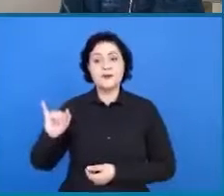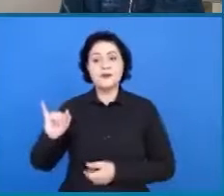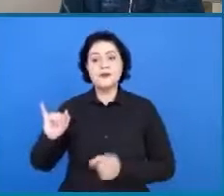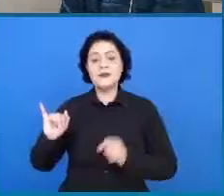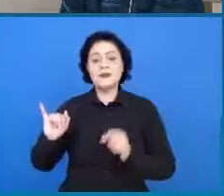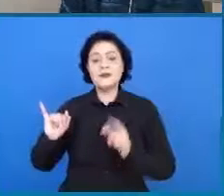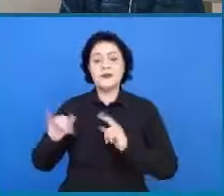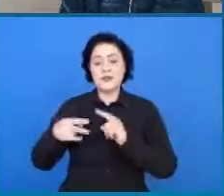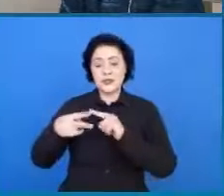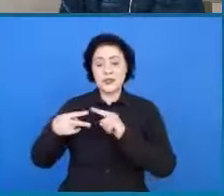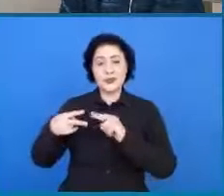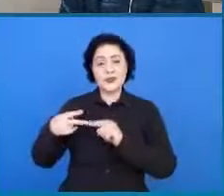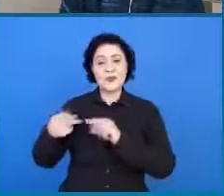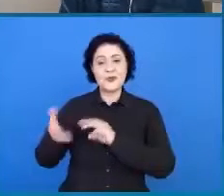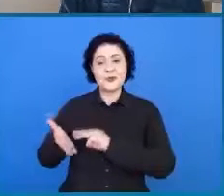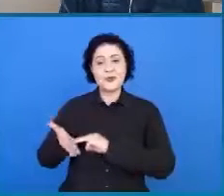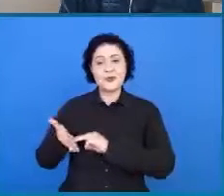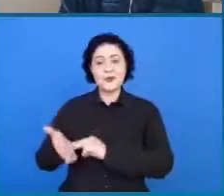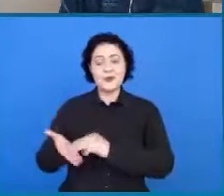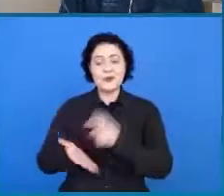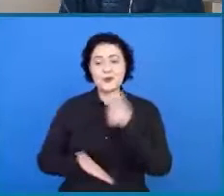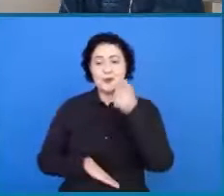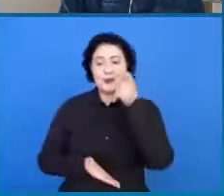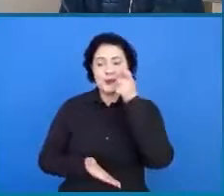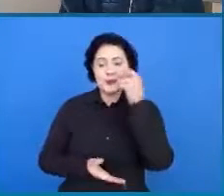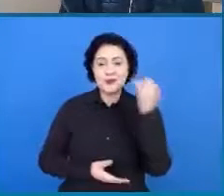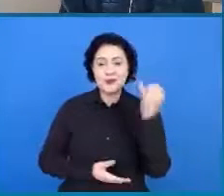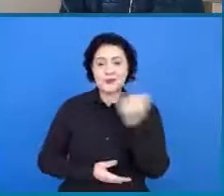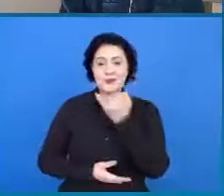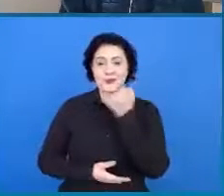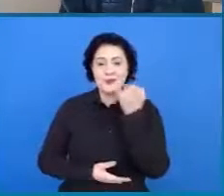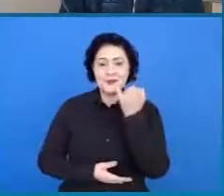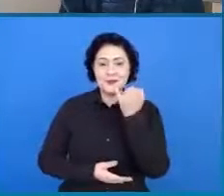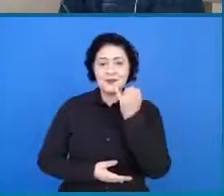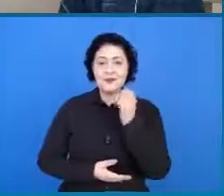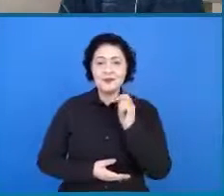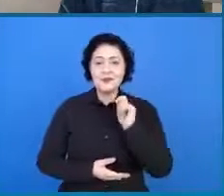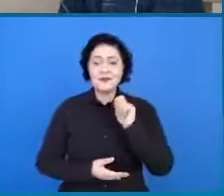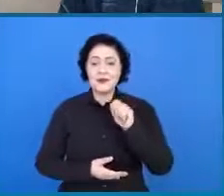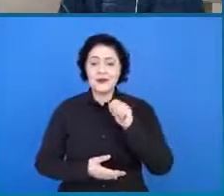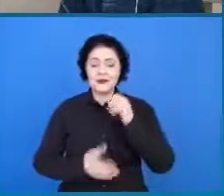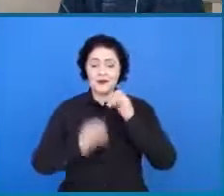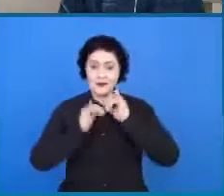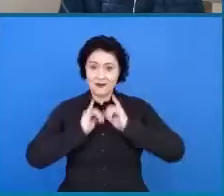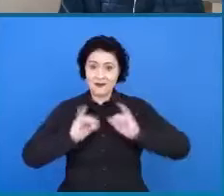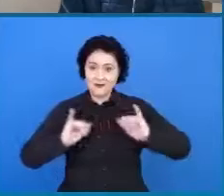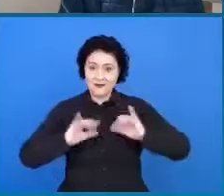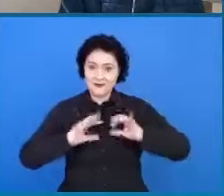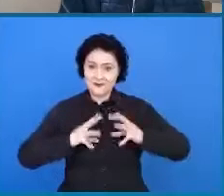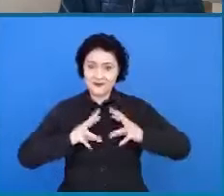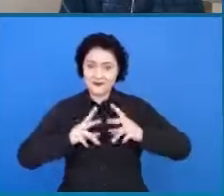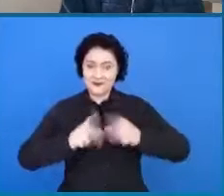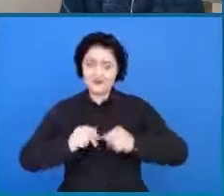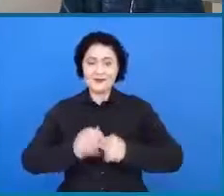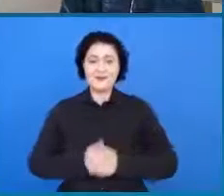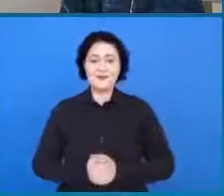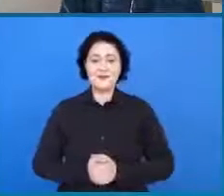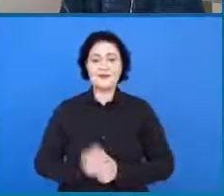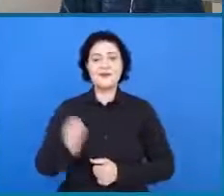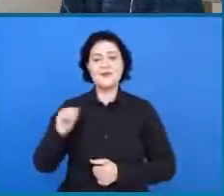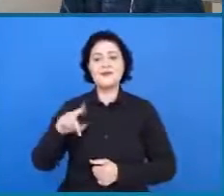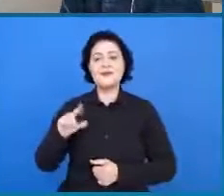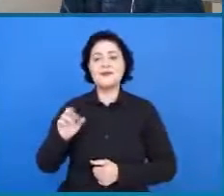percebemos aí duas mensagens interessantes importantes de serem comunicadas a todos Andrei